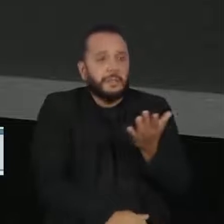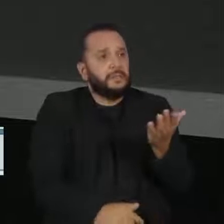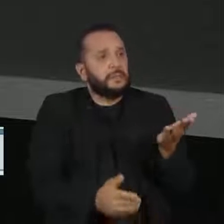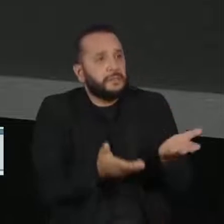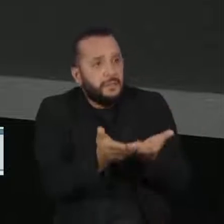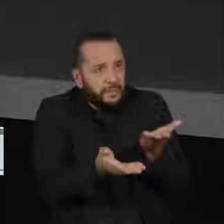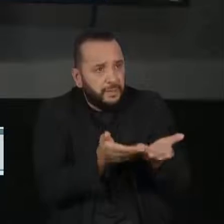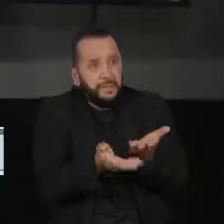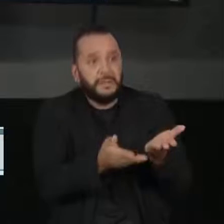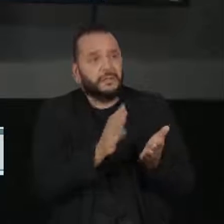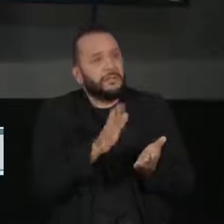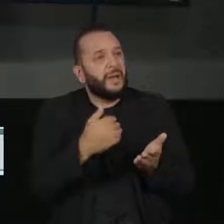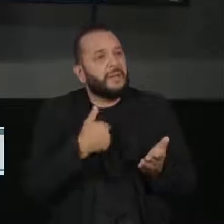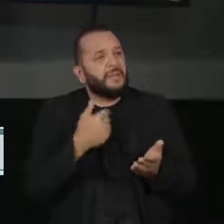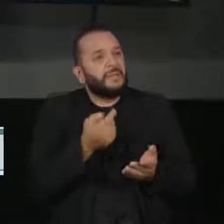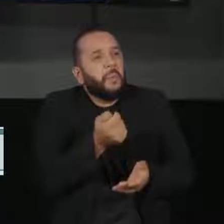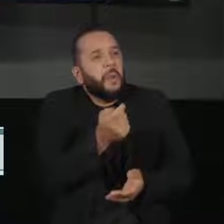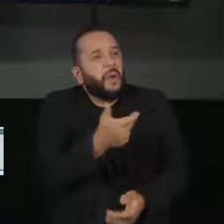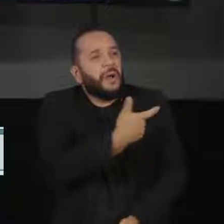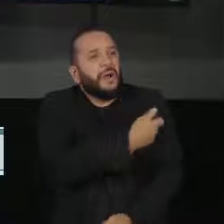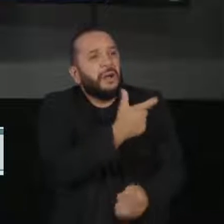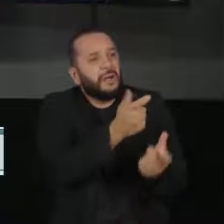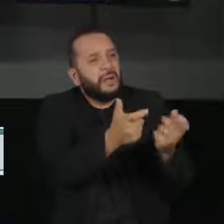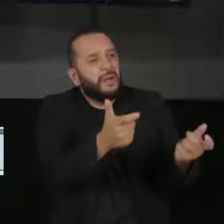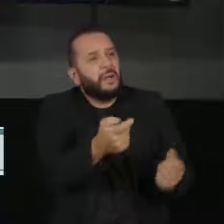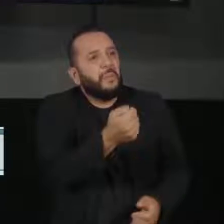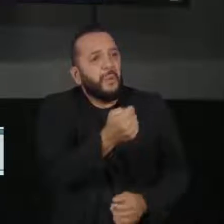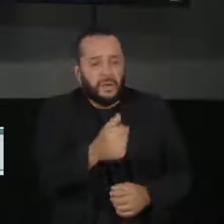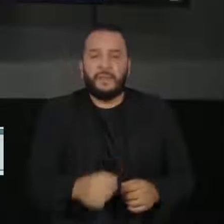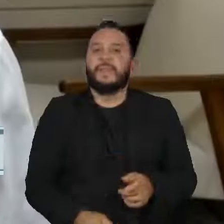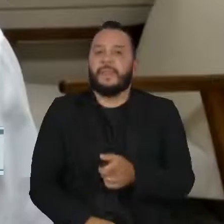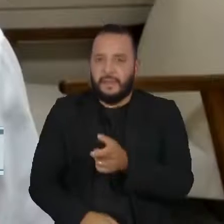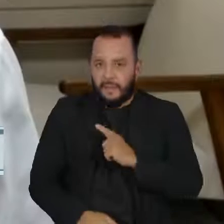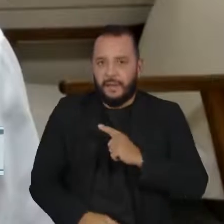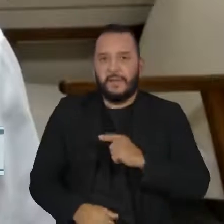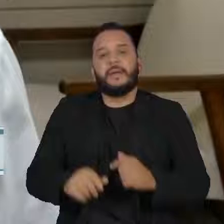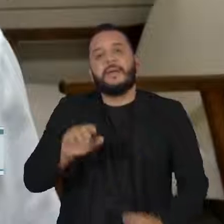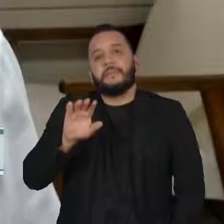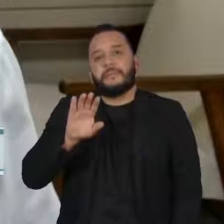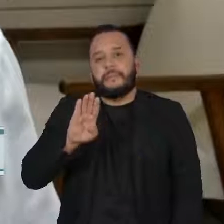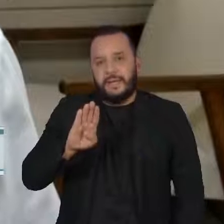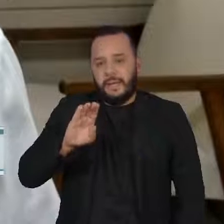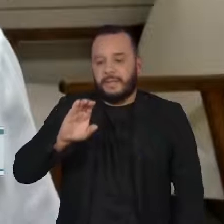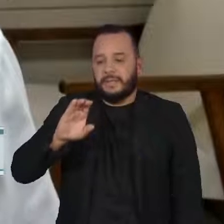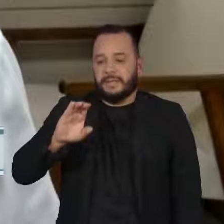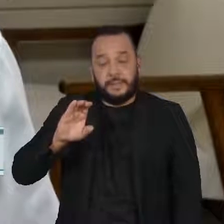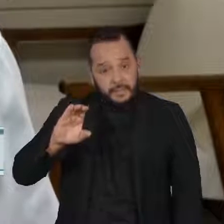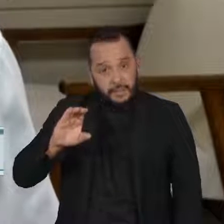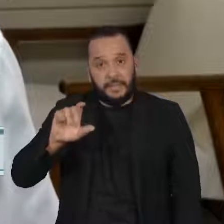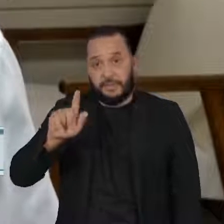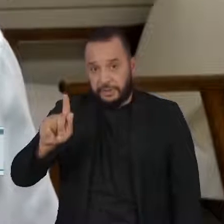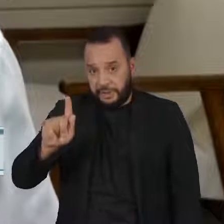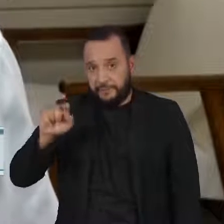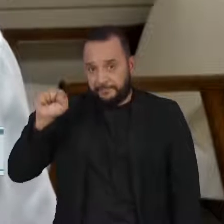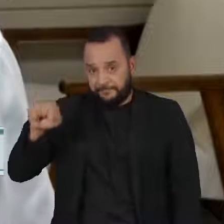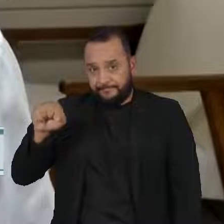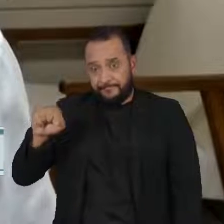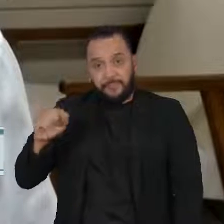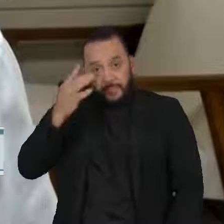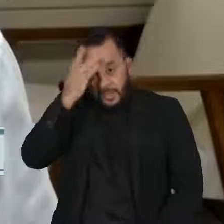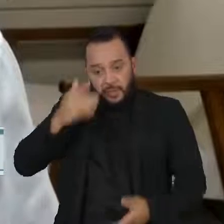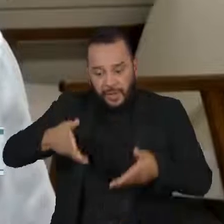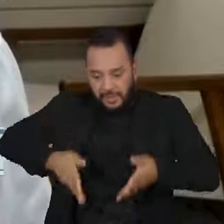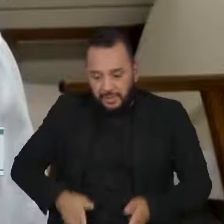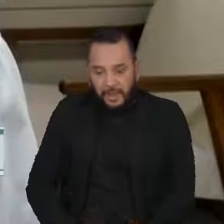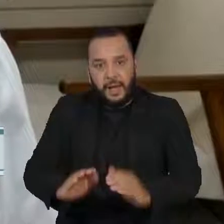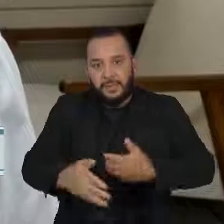vez sendo mais baixa. Nós temos uma vacina que se chama BCG, que é ministrada ao